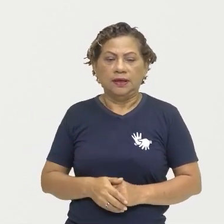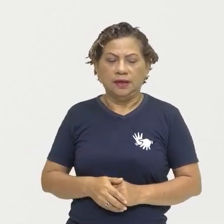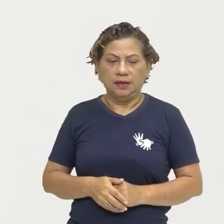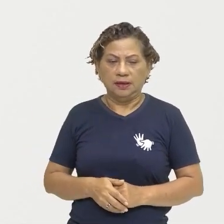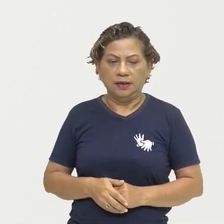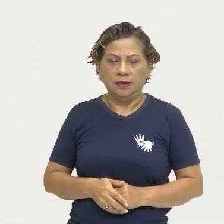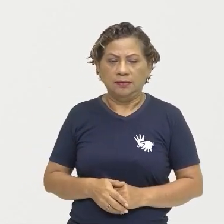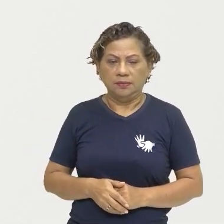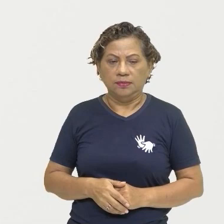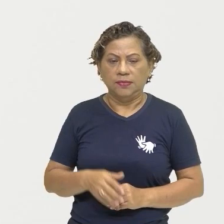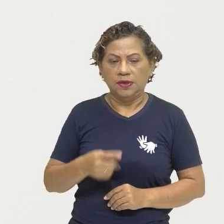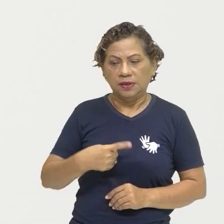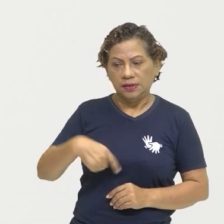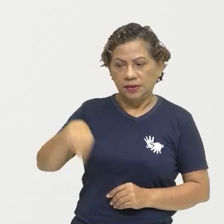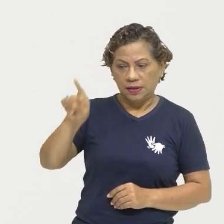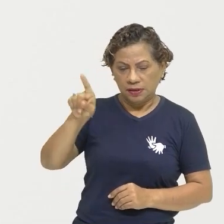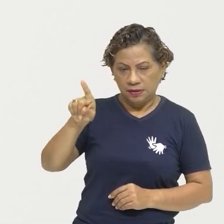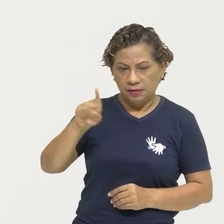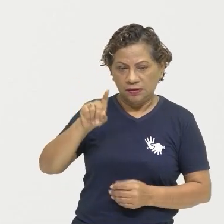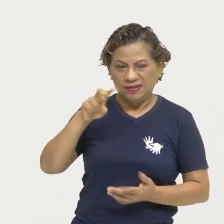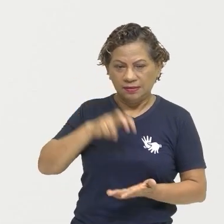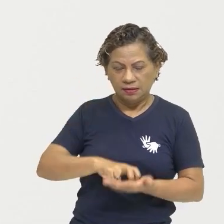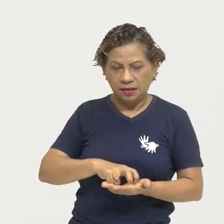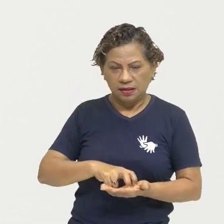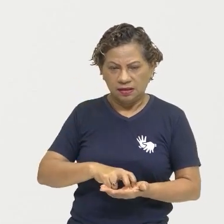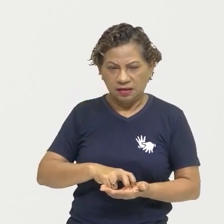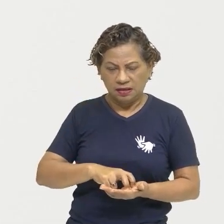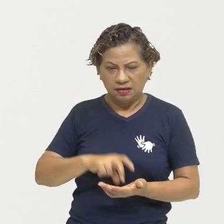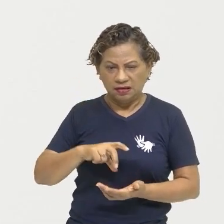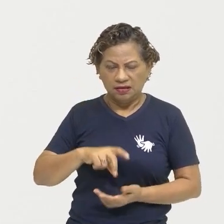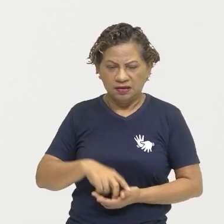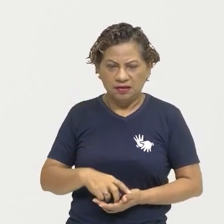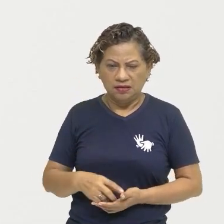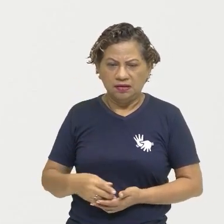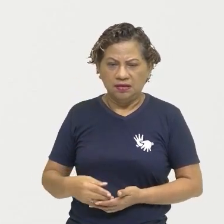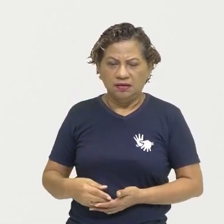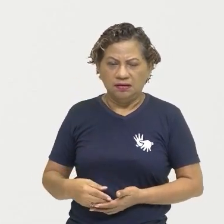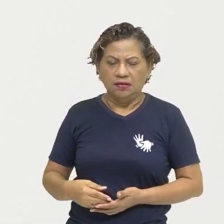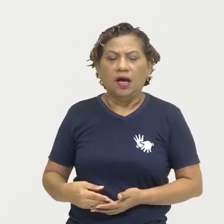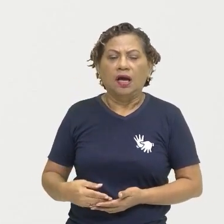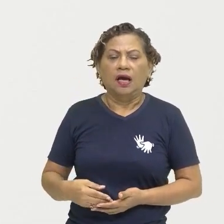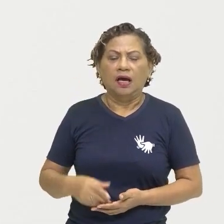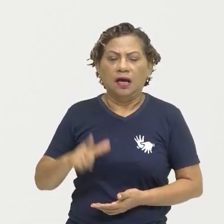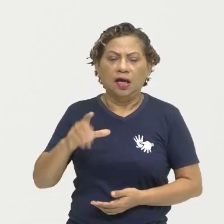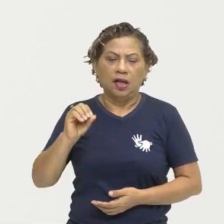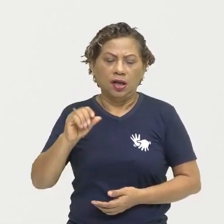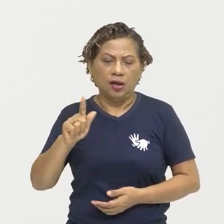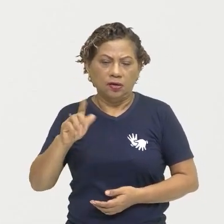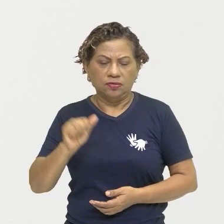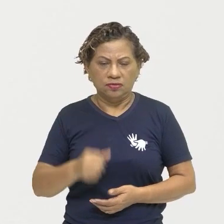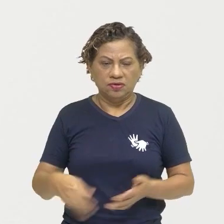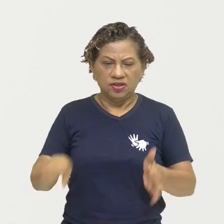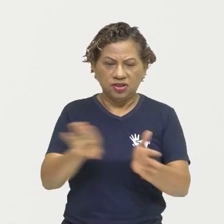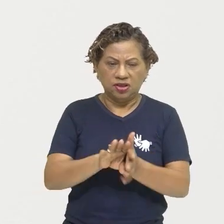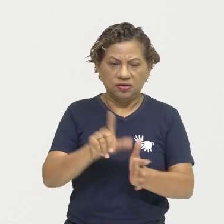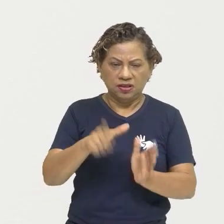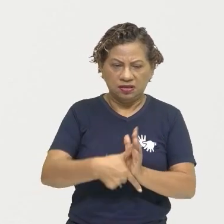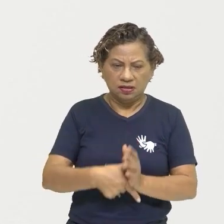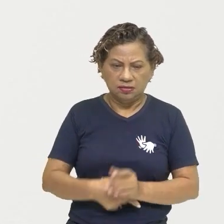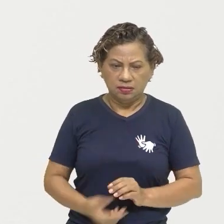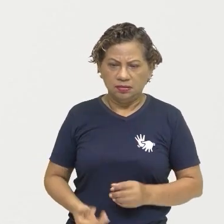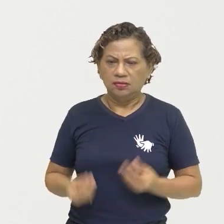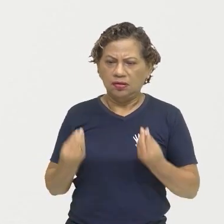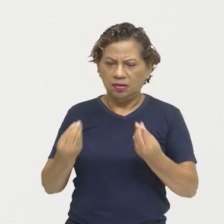Saiu cedo, logo chegou atrasado. Tem sentido isso aqui, gente? Logo, não, ok? Não saiu